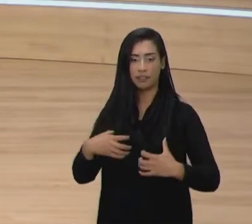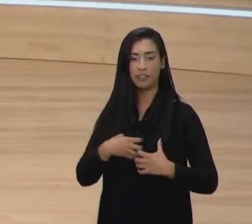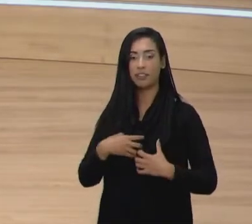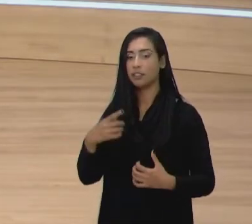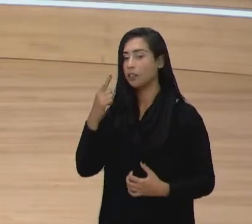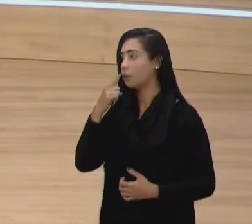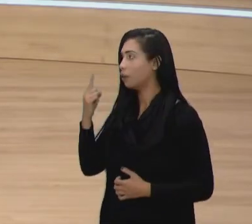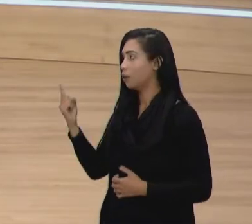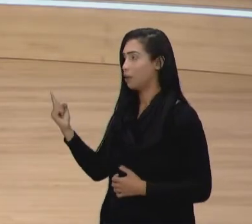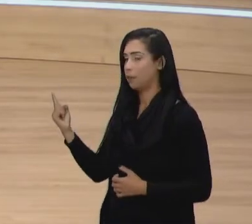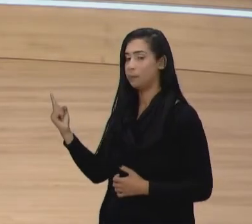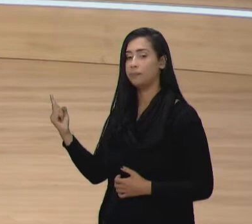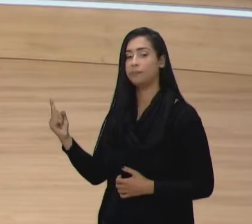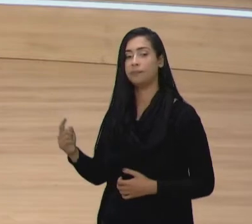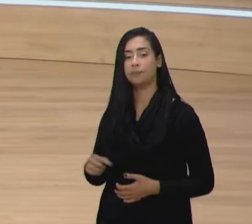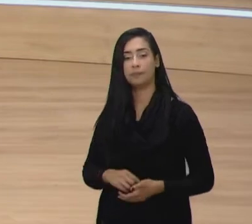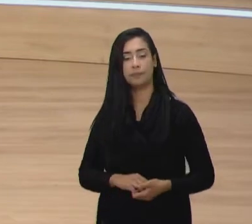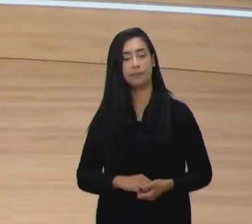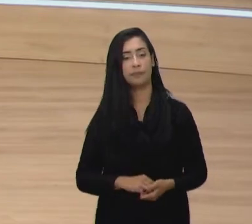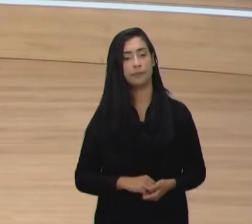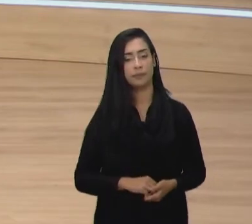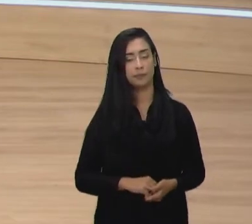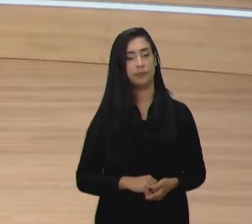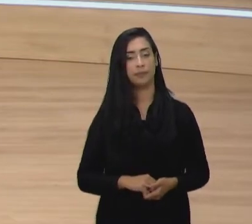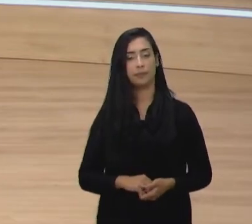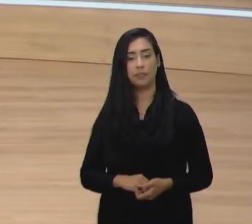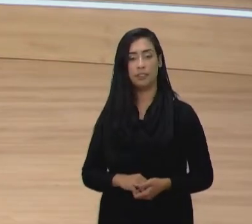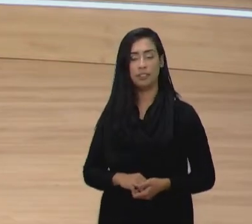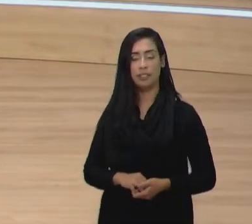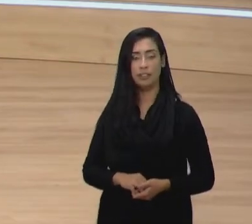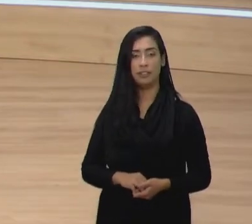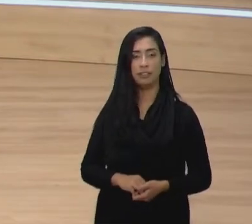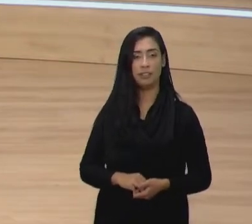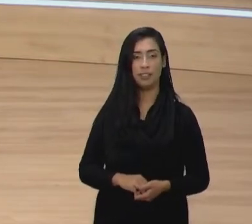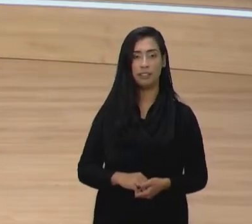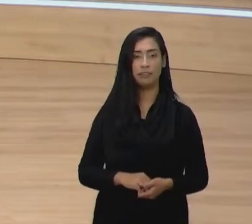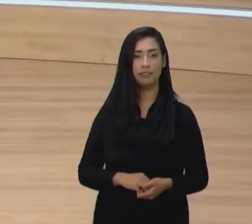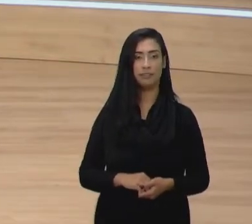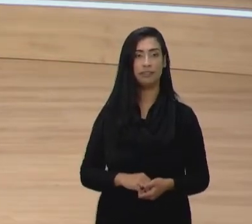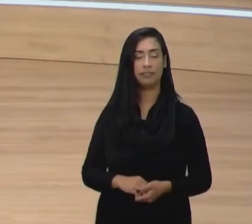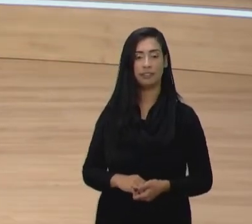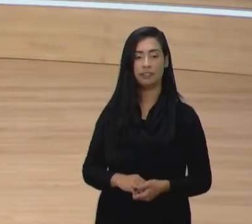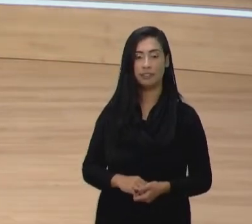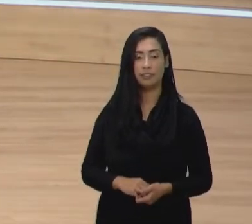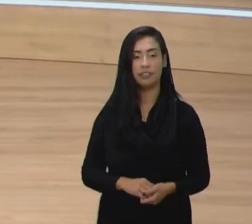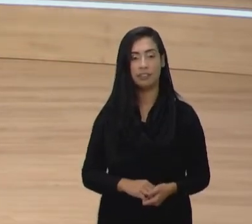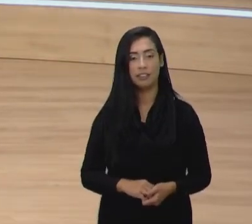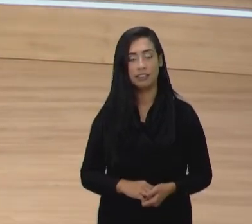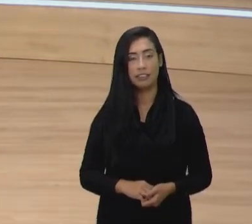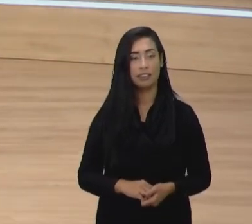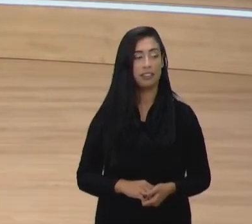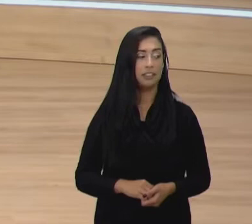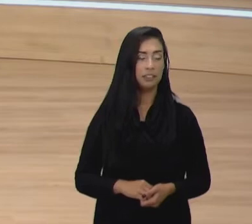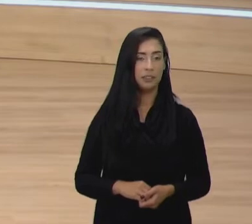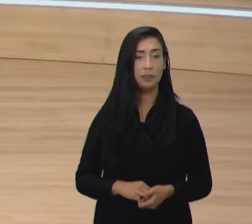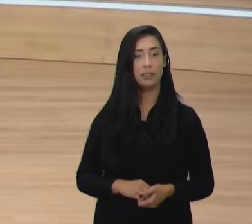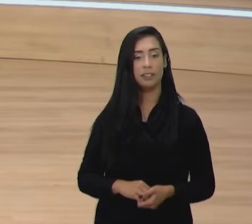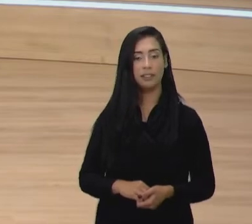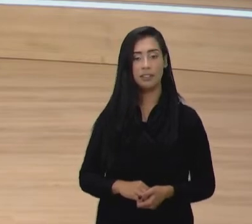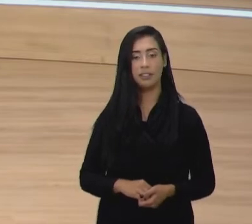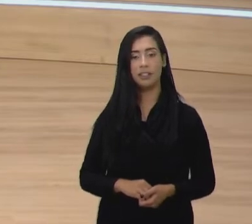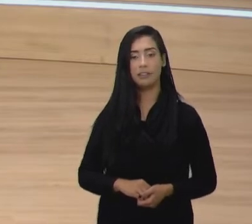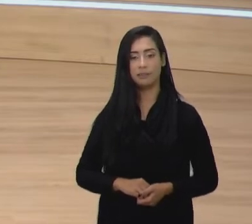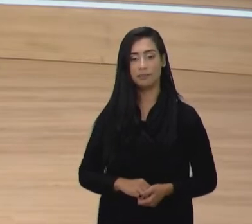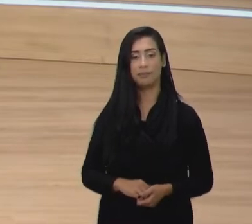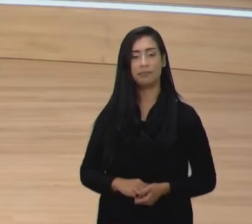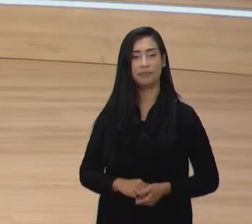Pisa atrás e volta, junta e vai atrás. Vamos lá, repetir a sequência e vamos pôr na música até aqui. A sequência inteira. Inteira. Então a gente